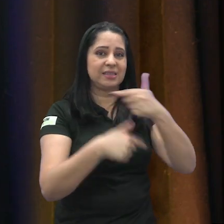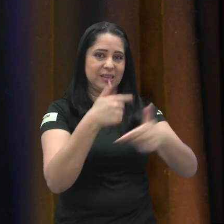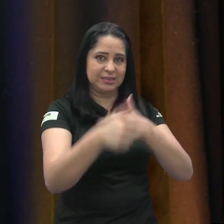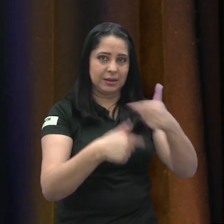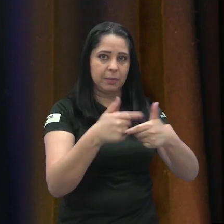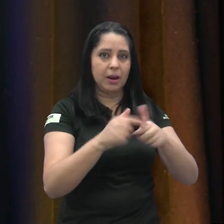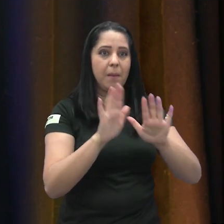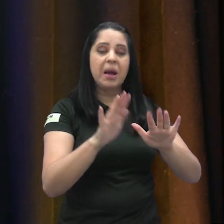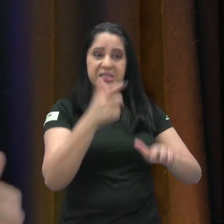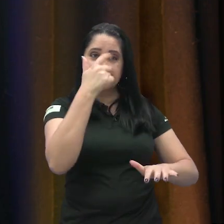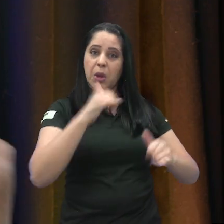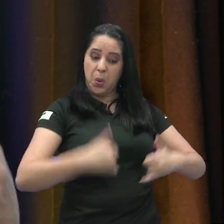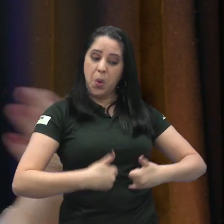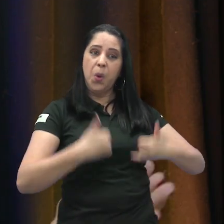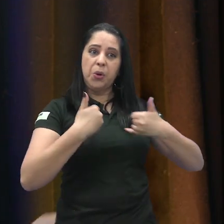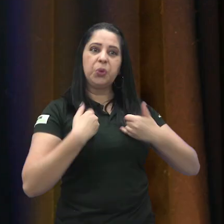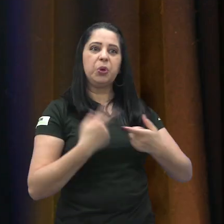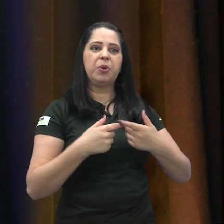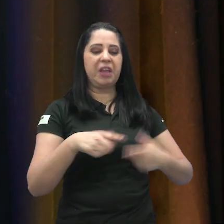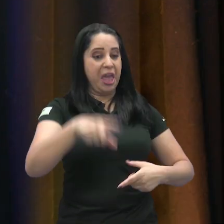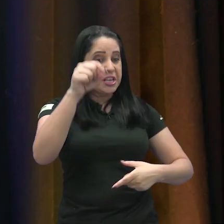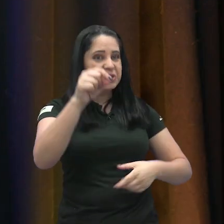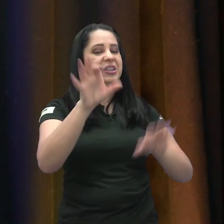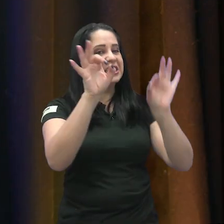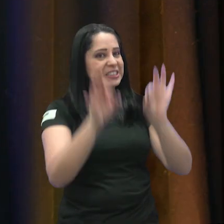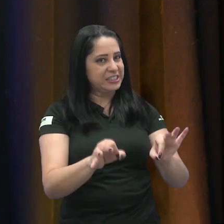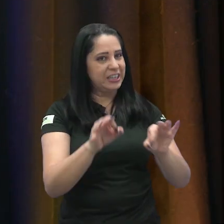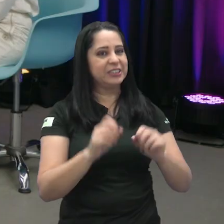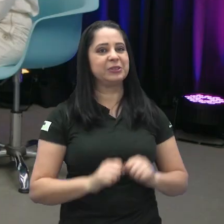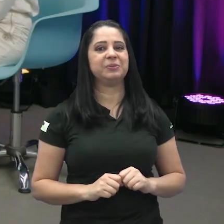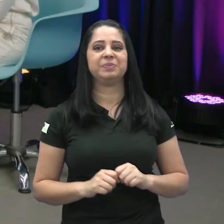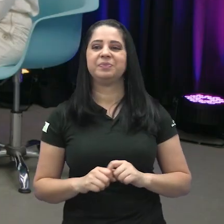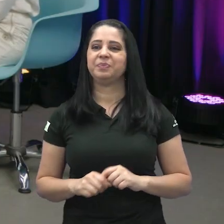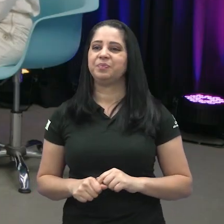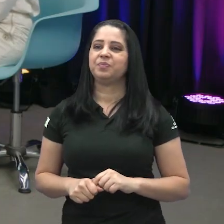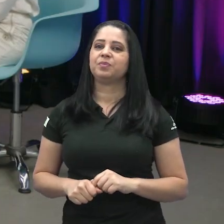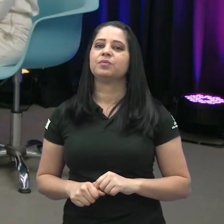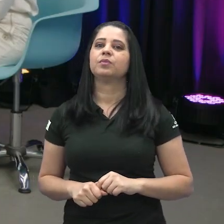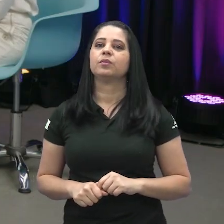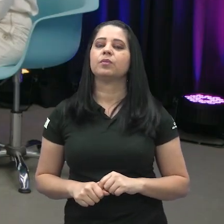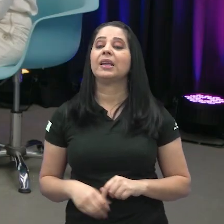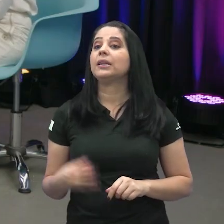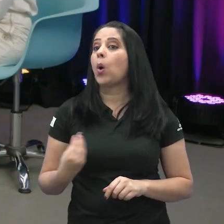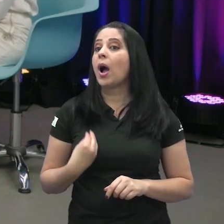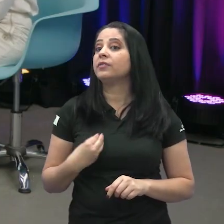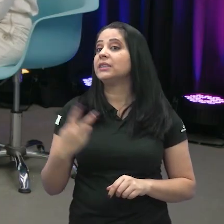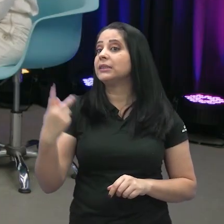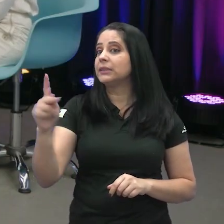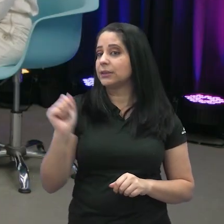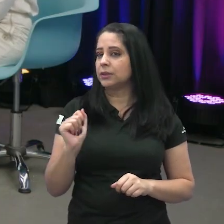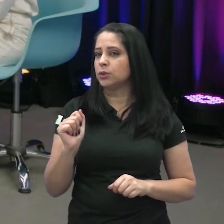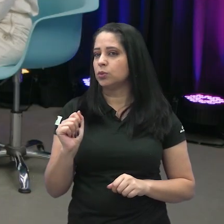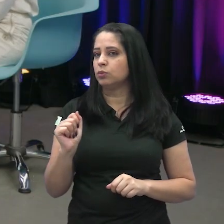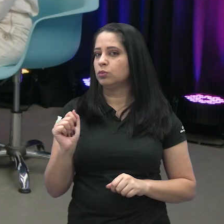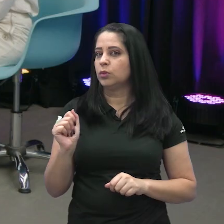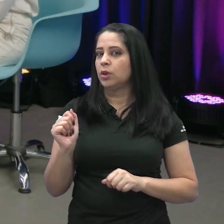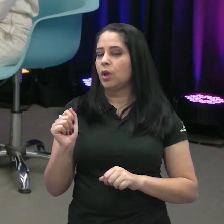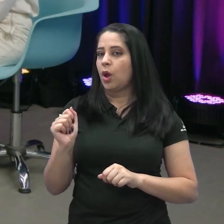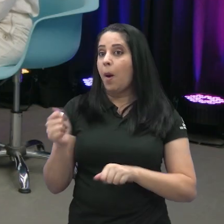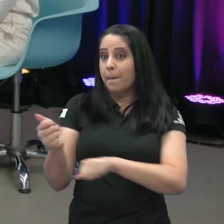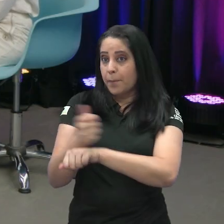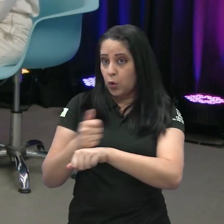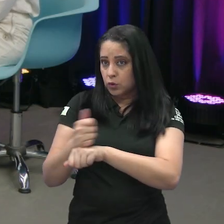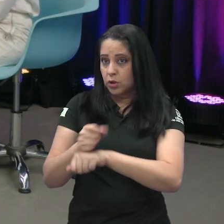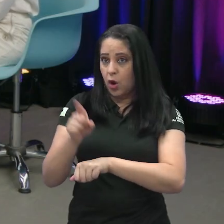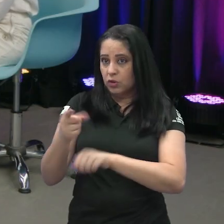eu tenho muito orgulho, porque eu acho que eu fiz boas escolhas ao longo da vida. Muito bom. Diz pra gente, ao longo da sua carreira, você desenvolveu